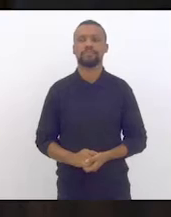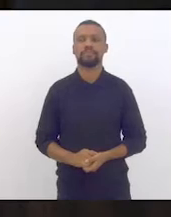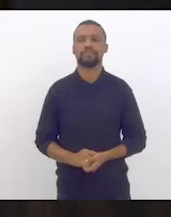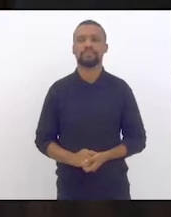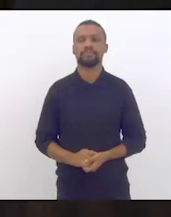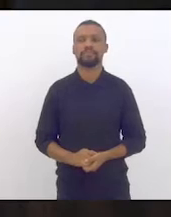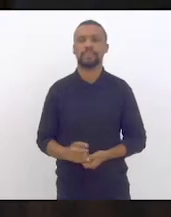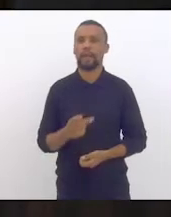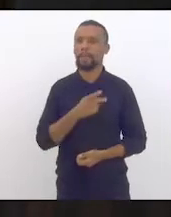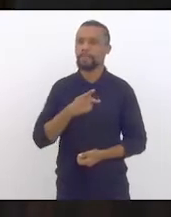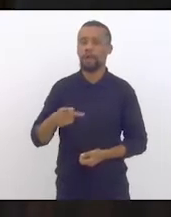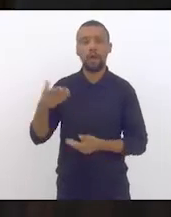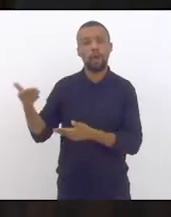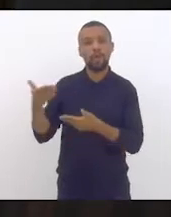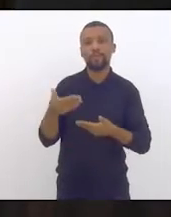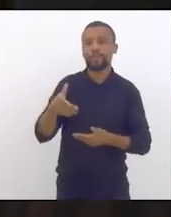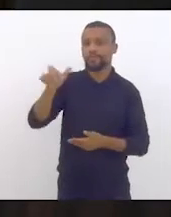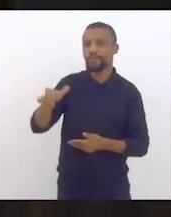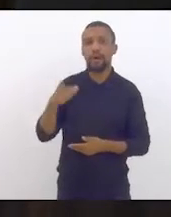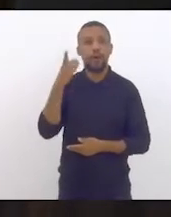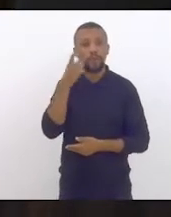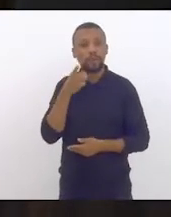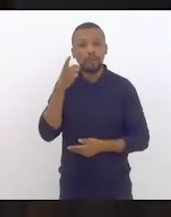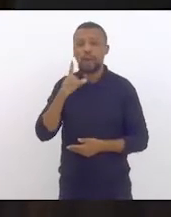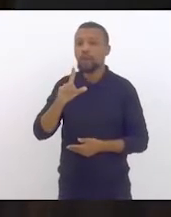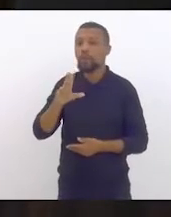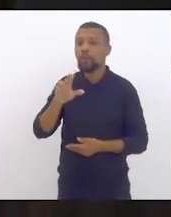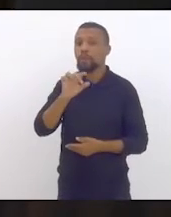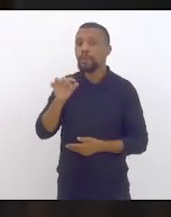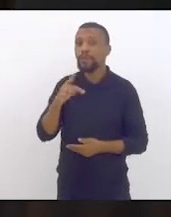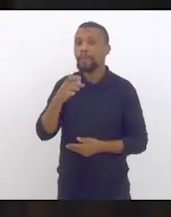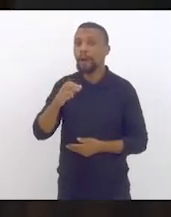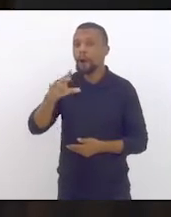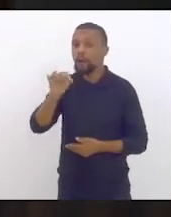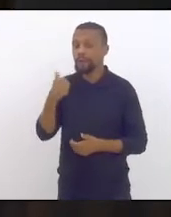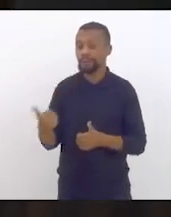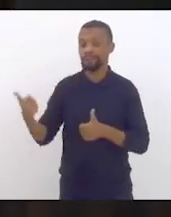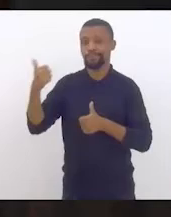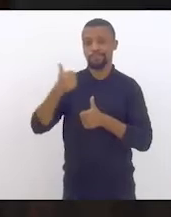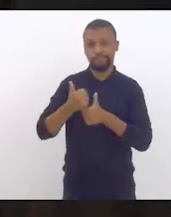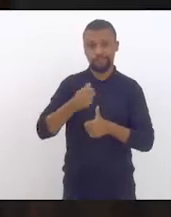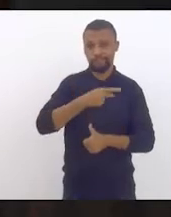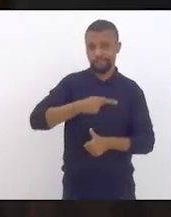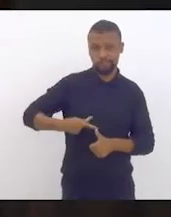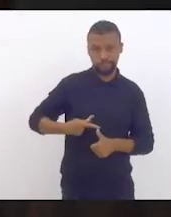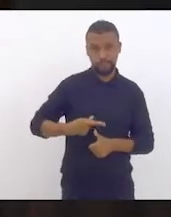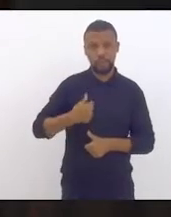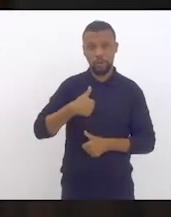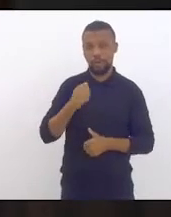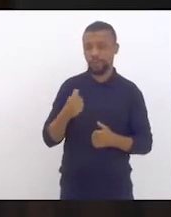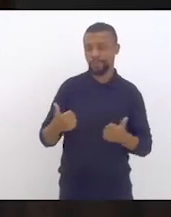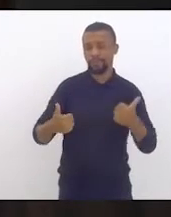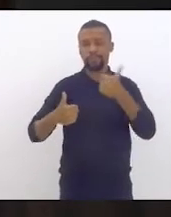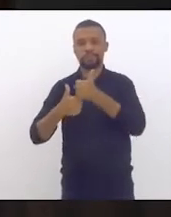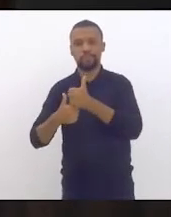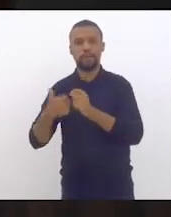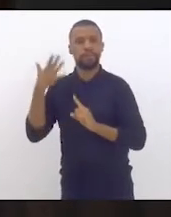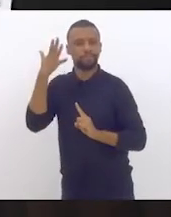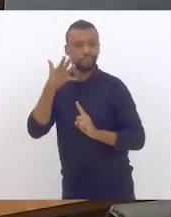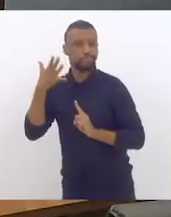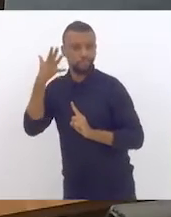e a presidência convida o Nobre Deputado Luiz Paulo que assume os trabalhos para que eu possa fazer uso da palavra